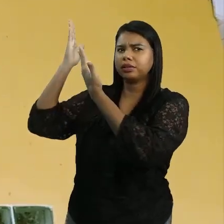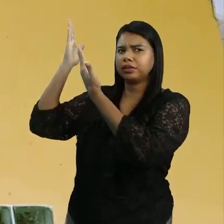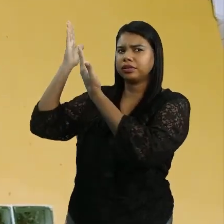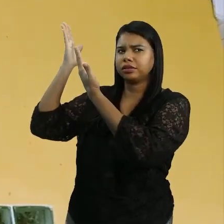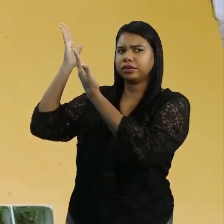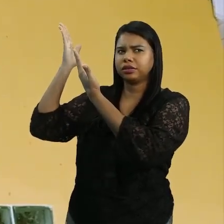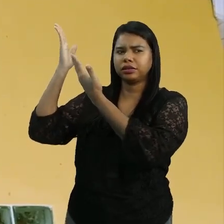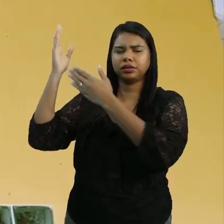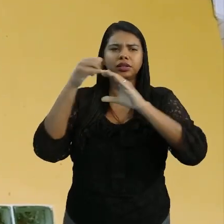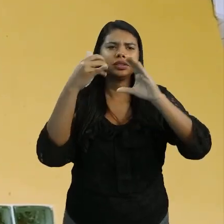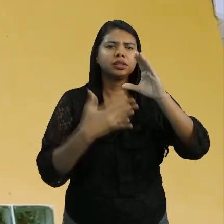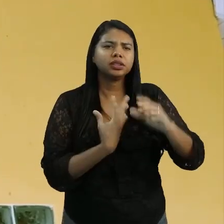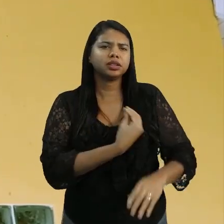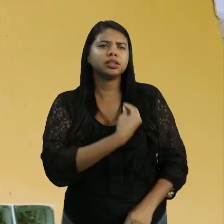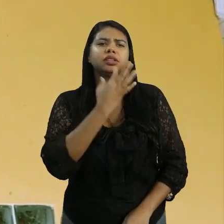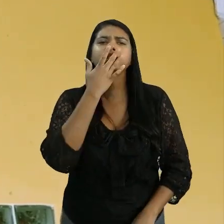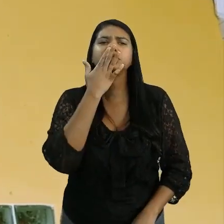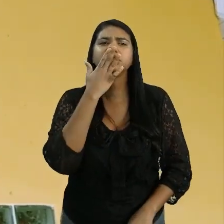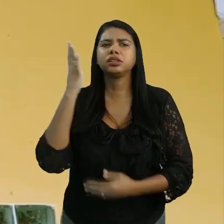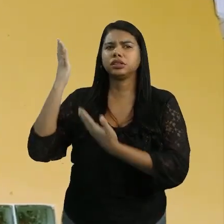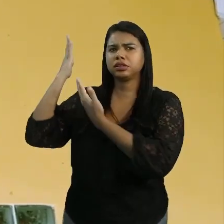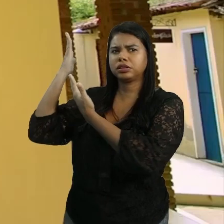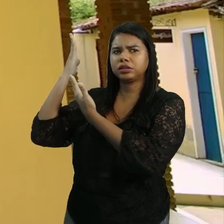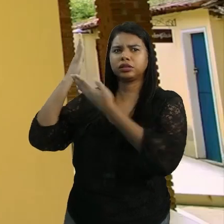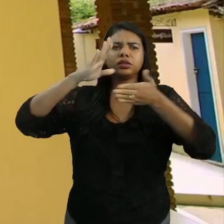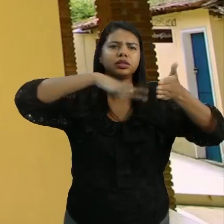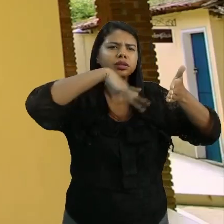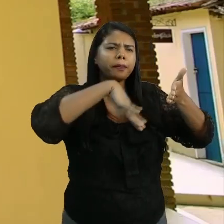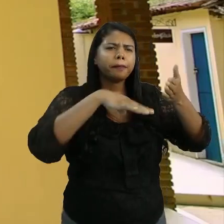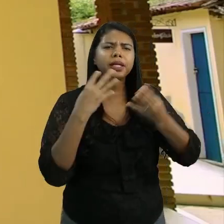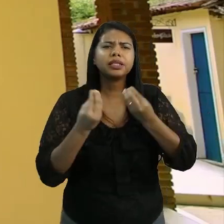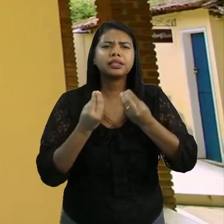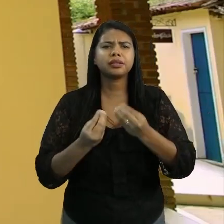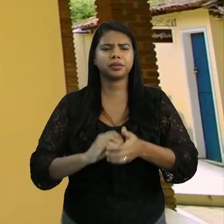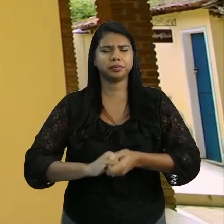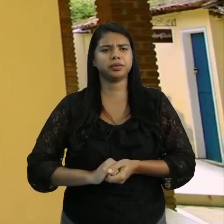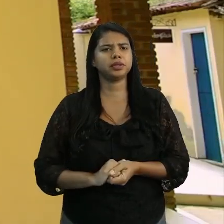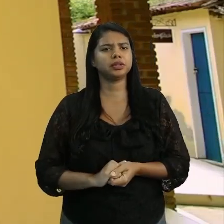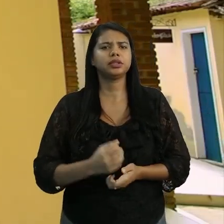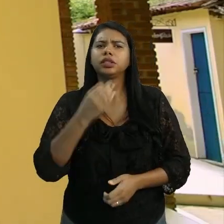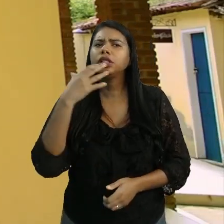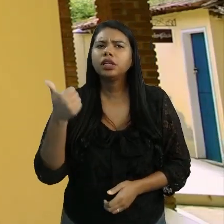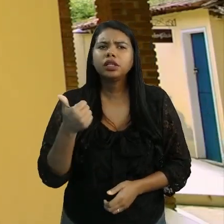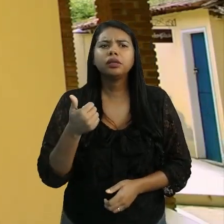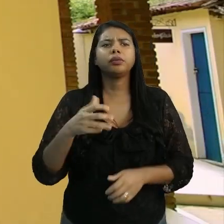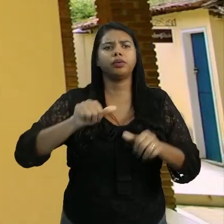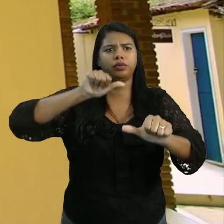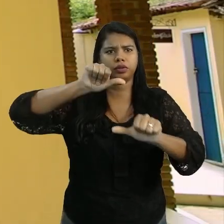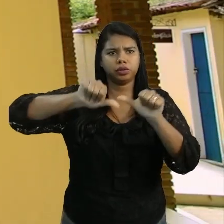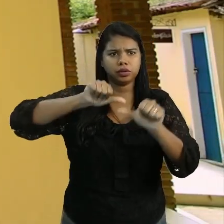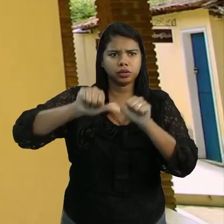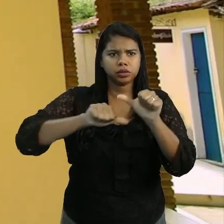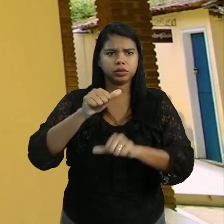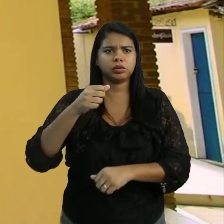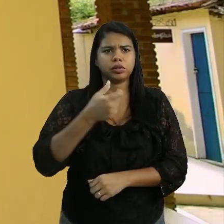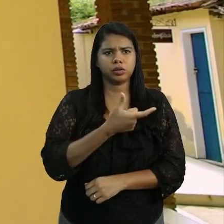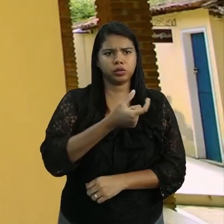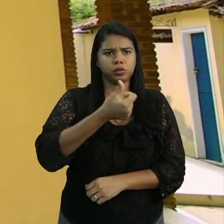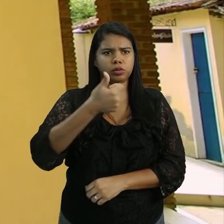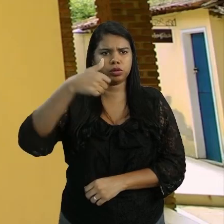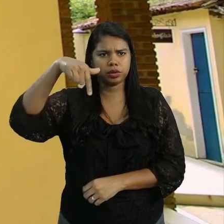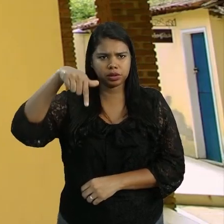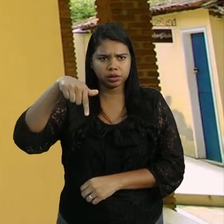tipo, bizarro. Barra pesada. Então é um segredo nosso, tá, gente? Não conta pra ninguém, a gente é Que bacana. agora vai pra todo mundo. A gente é legal, não